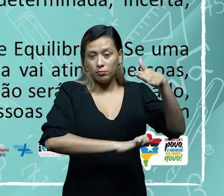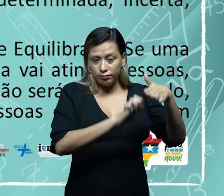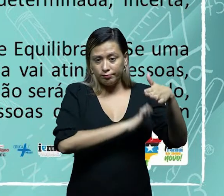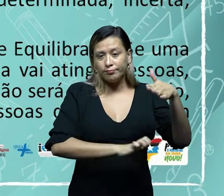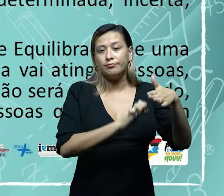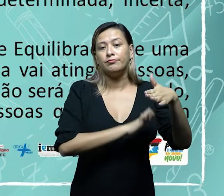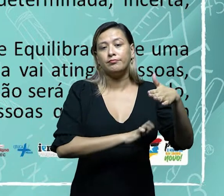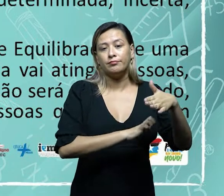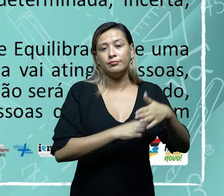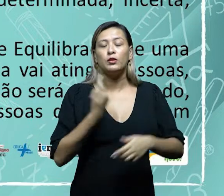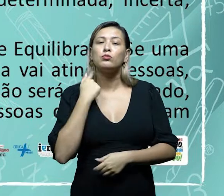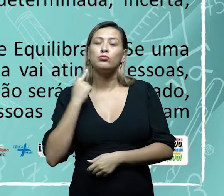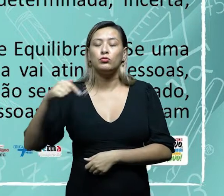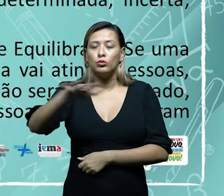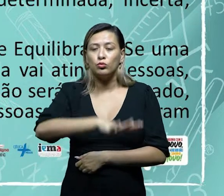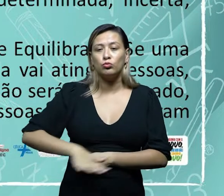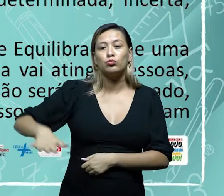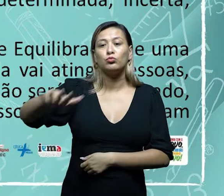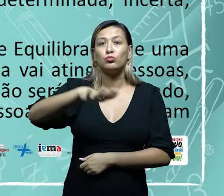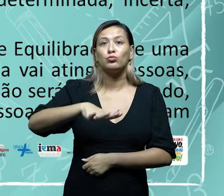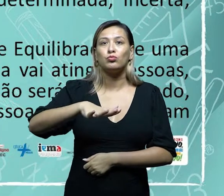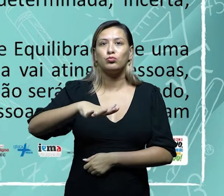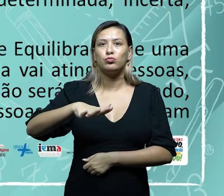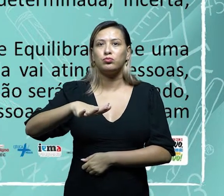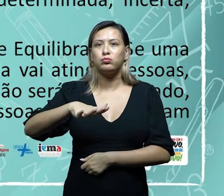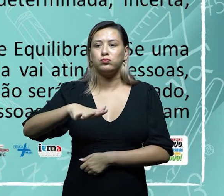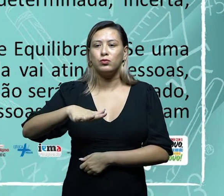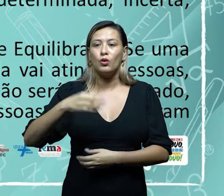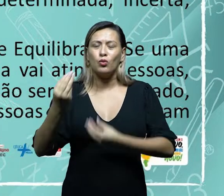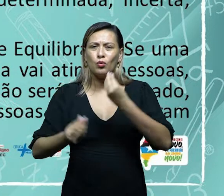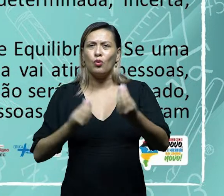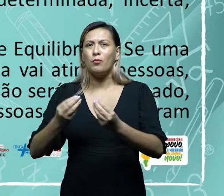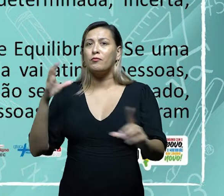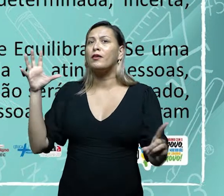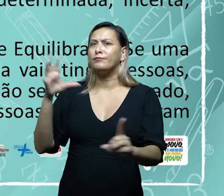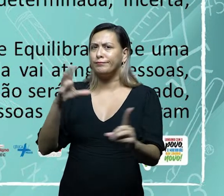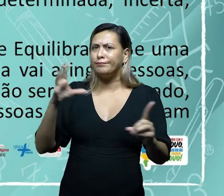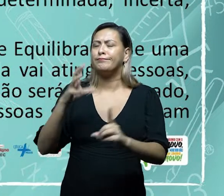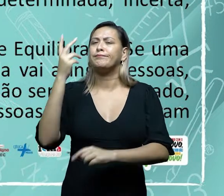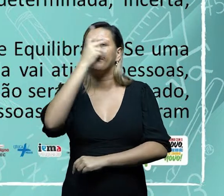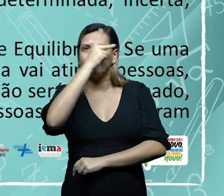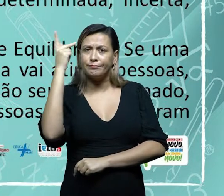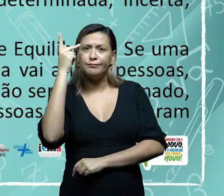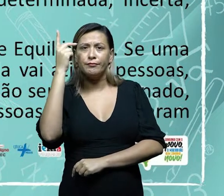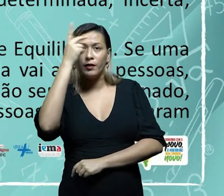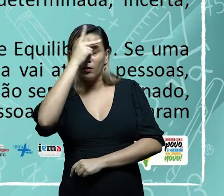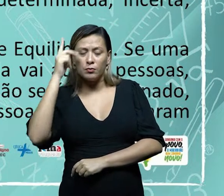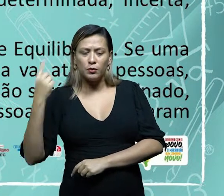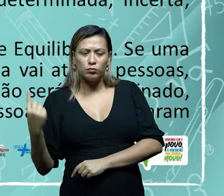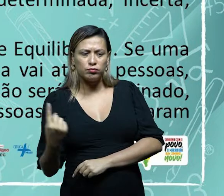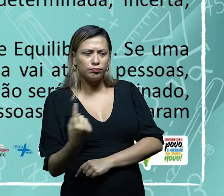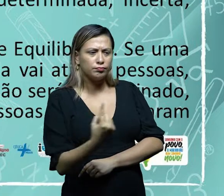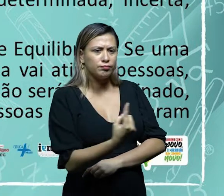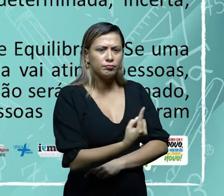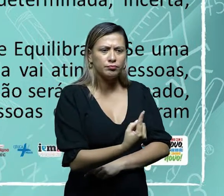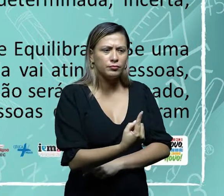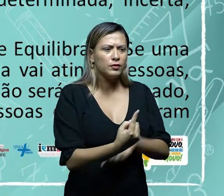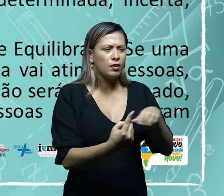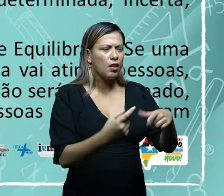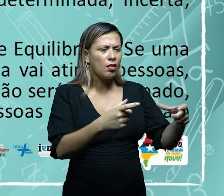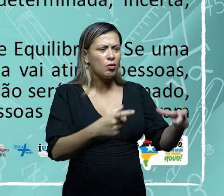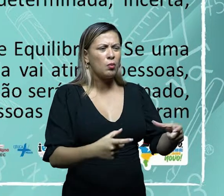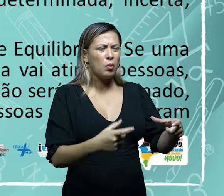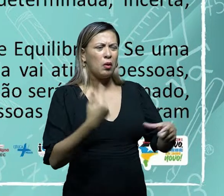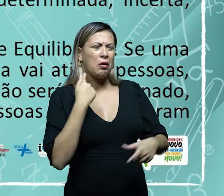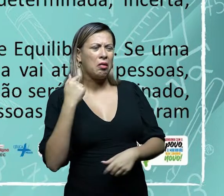poluentes acima, né, do permitido, ela vai atingir pessoas. Né? Todo mundo que passar por aquele local onde está sendo